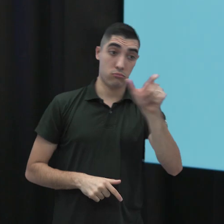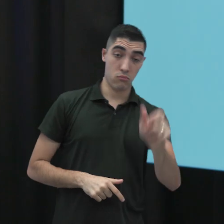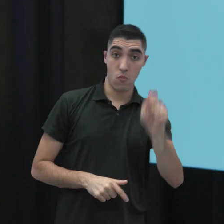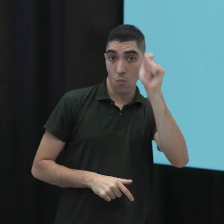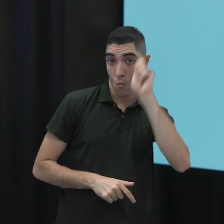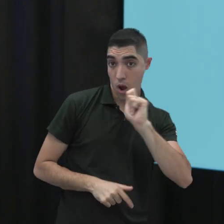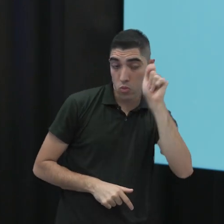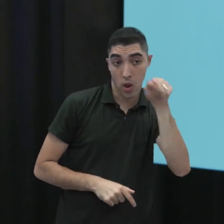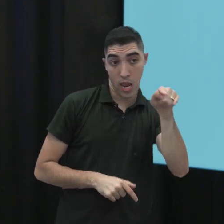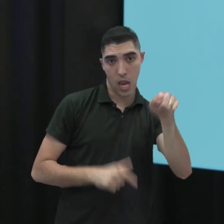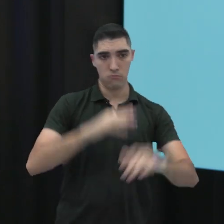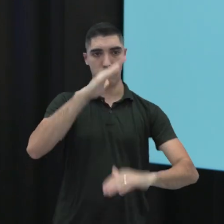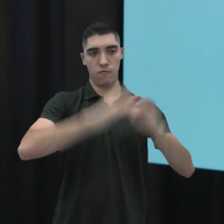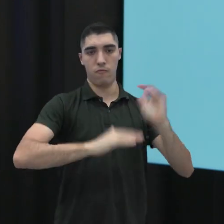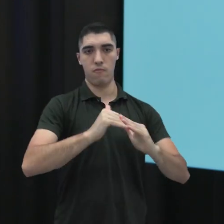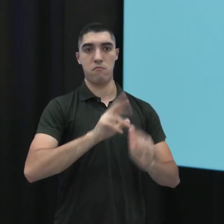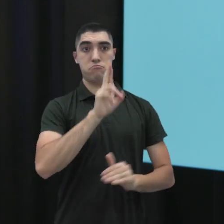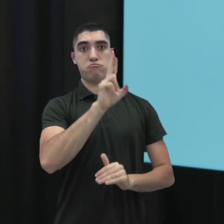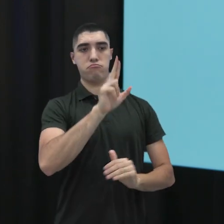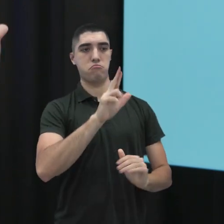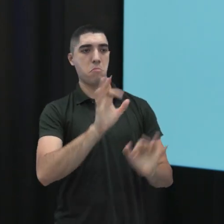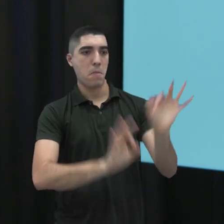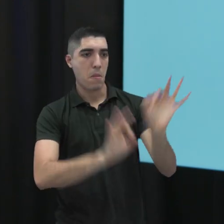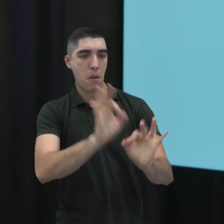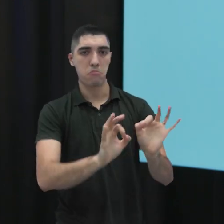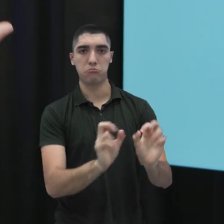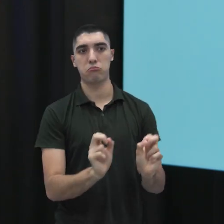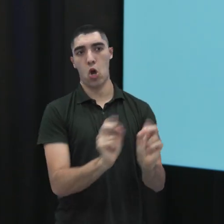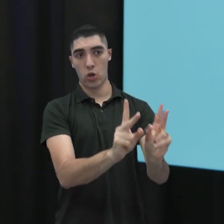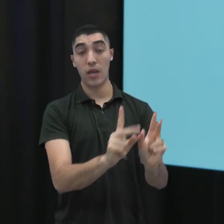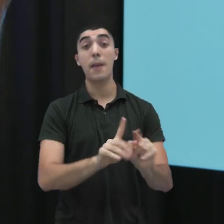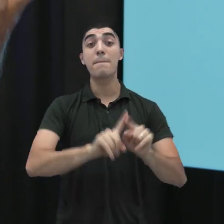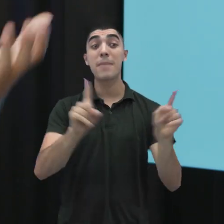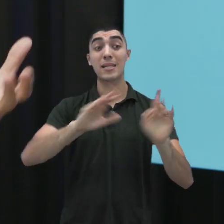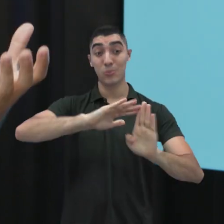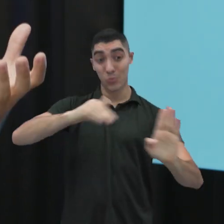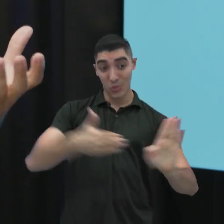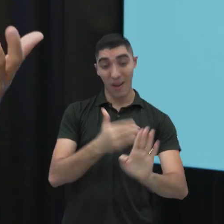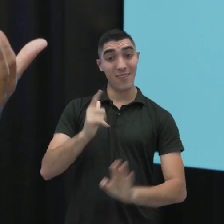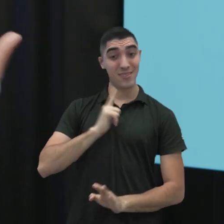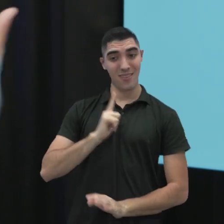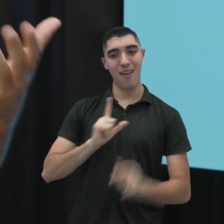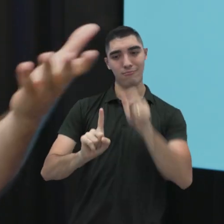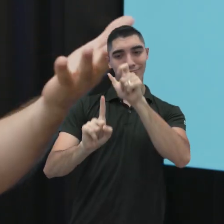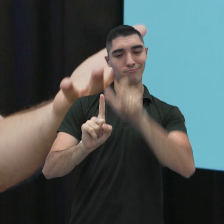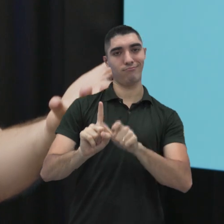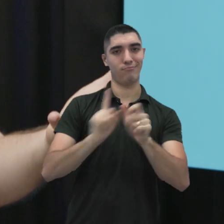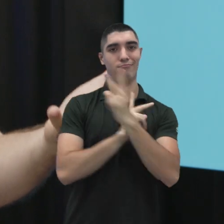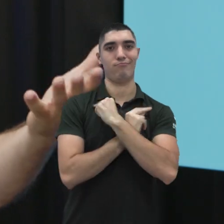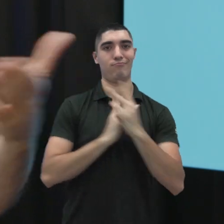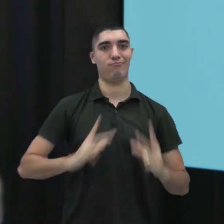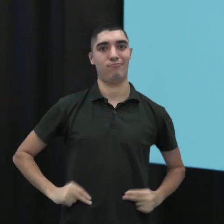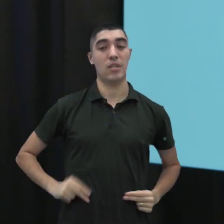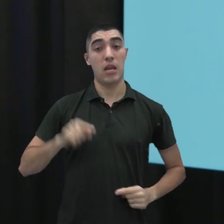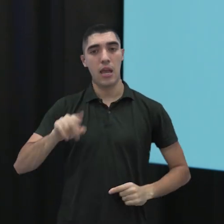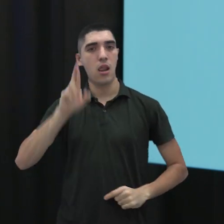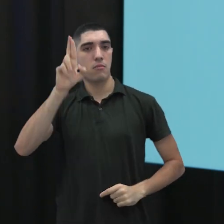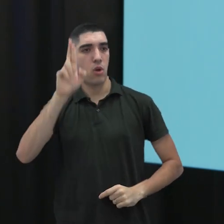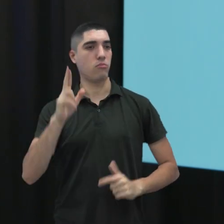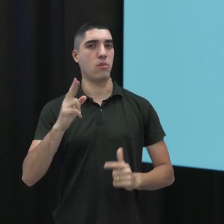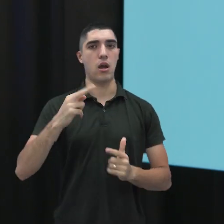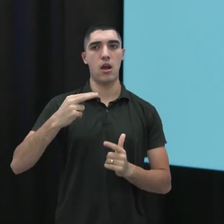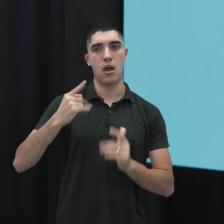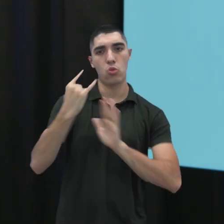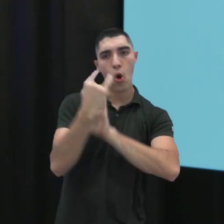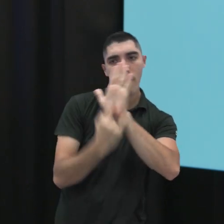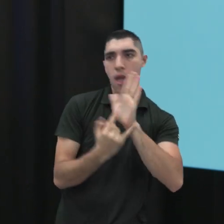né, de fazer aquilo acontecer. Então, quando isso de alguma forma é bem dividido, tende a funcionar melhor, mas também vai